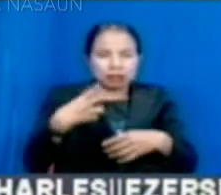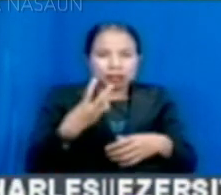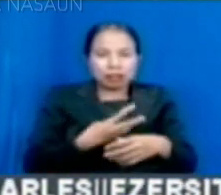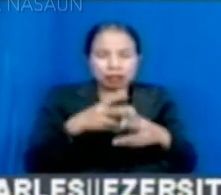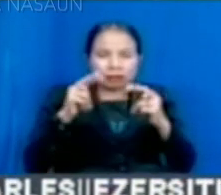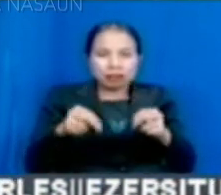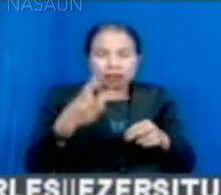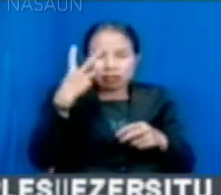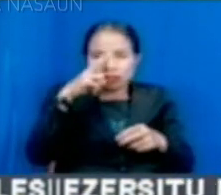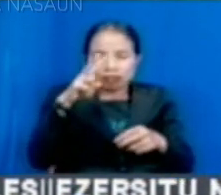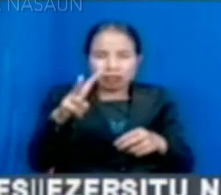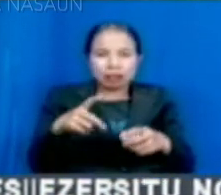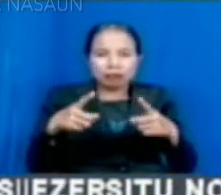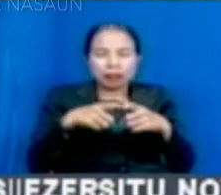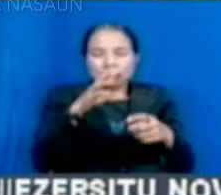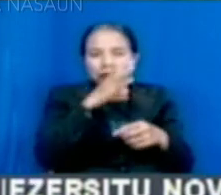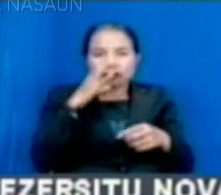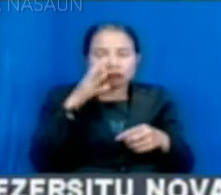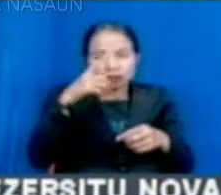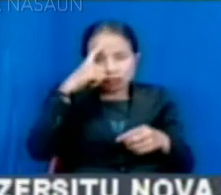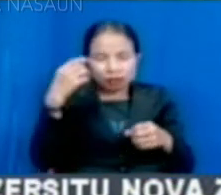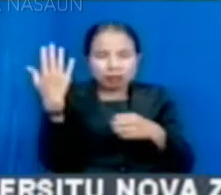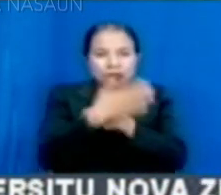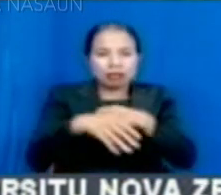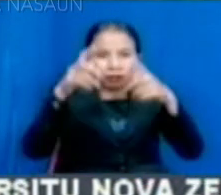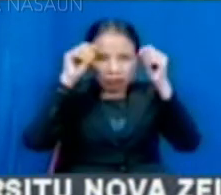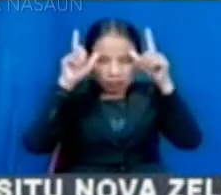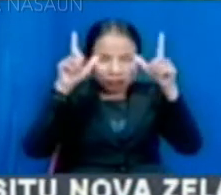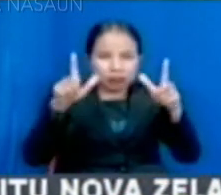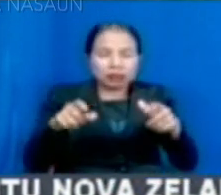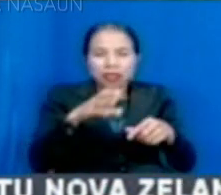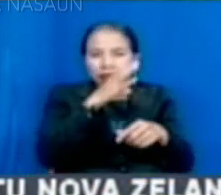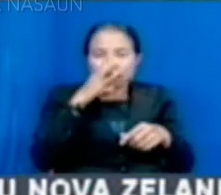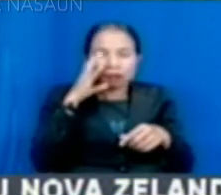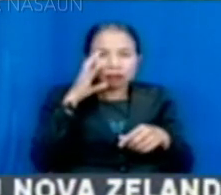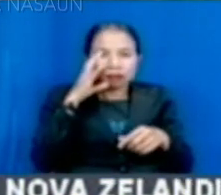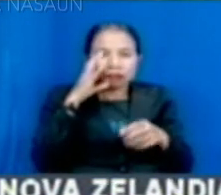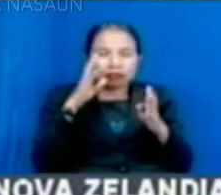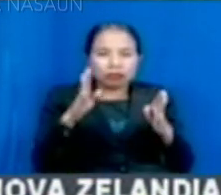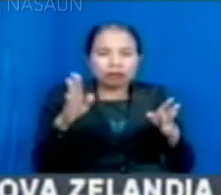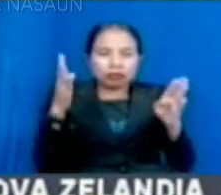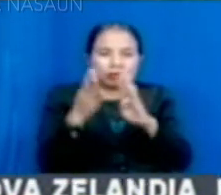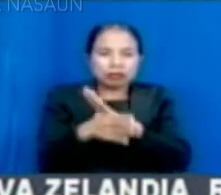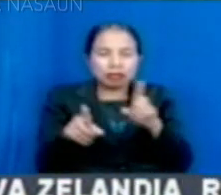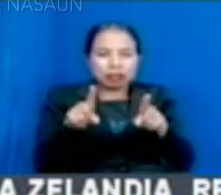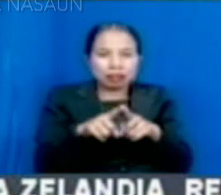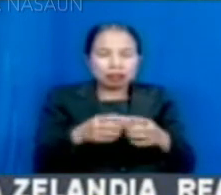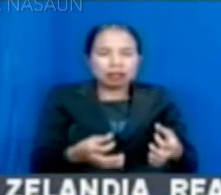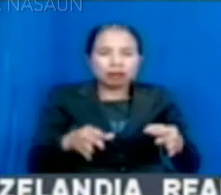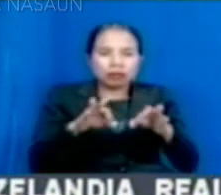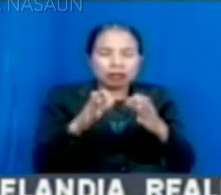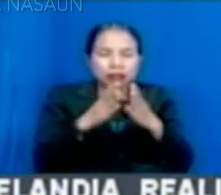halo socialização com agricultor sira, tamo na São Timor-Leste, agricultor saia nessa potência bot baia na